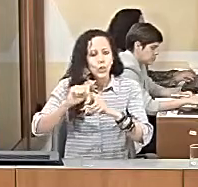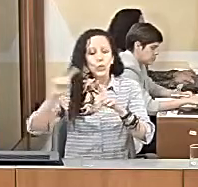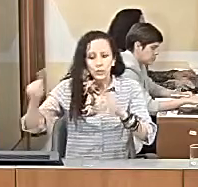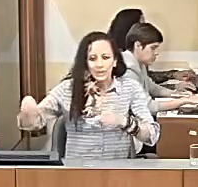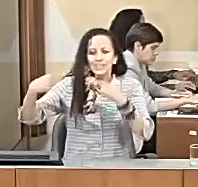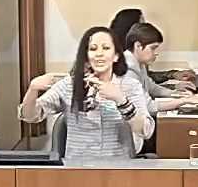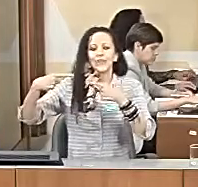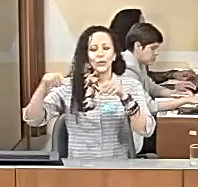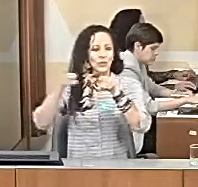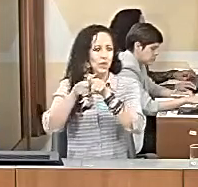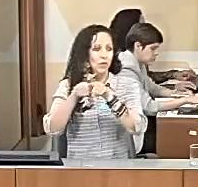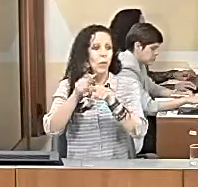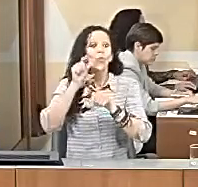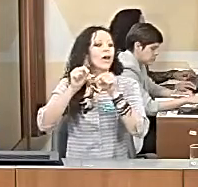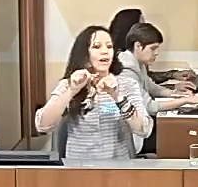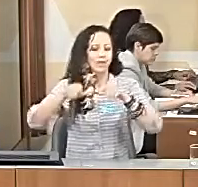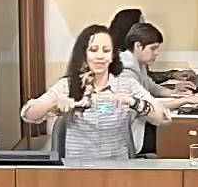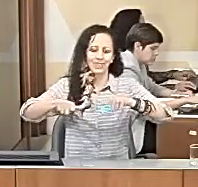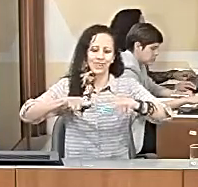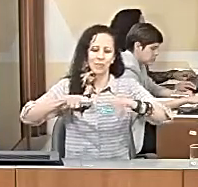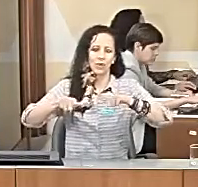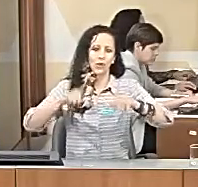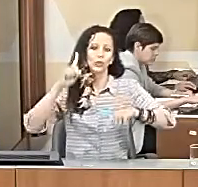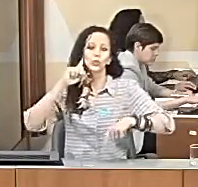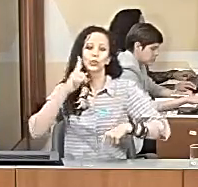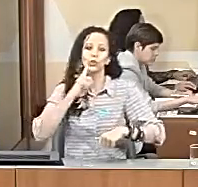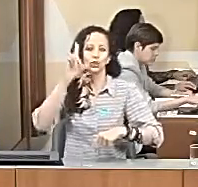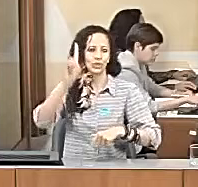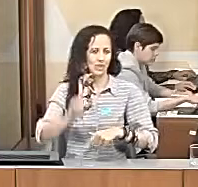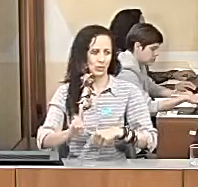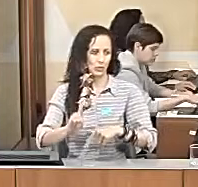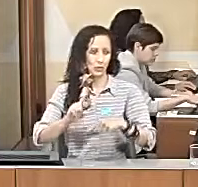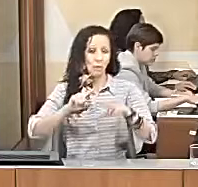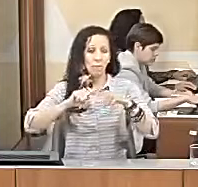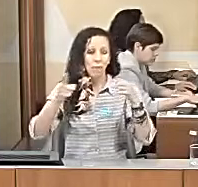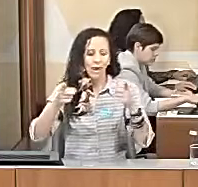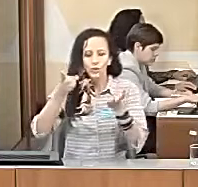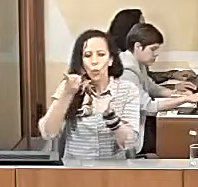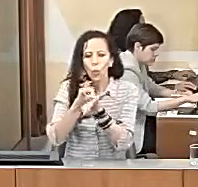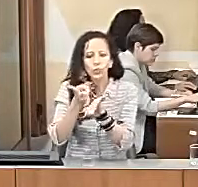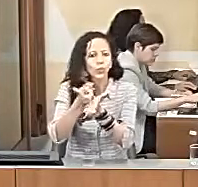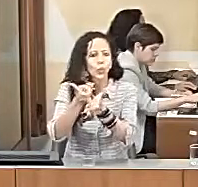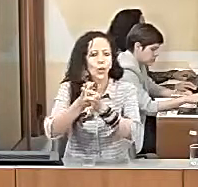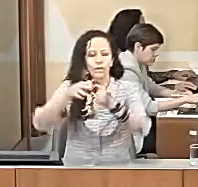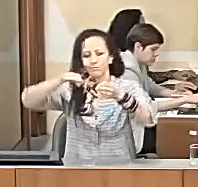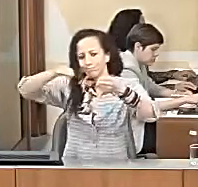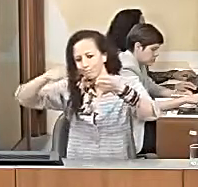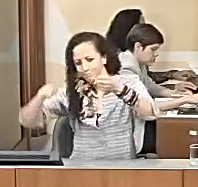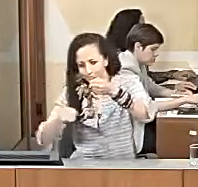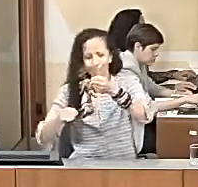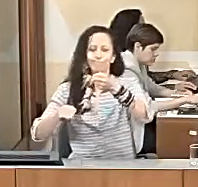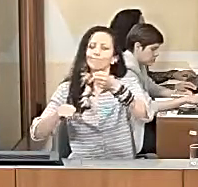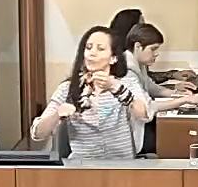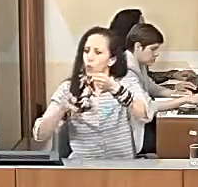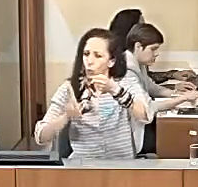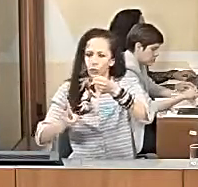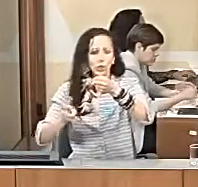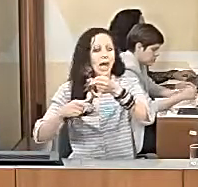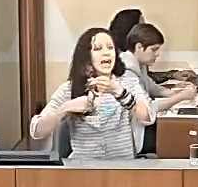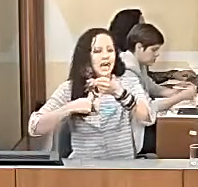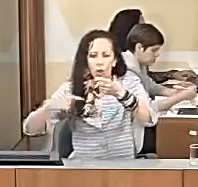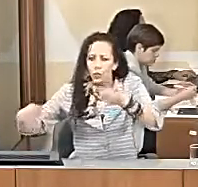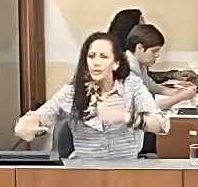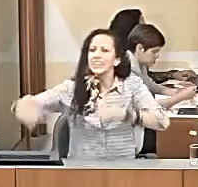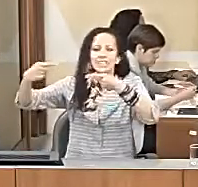de Assistência Social e foi um grande desafio também com relação à inserção do surdo no mercado de